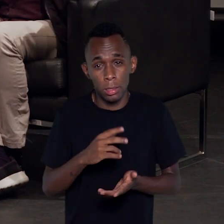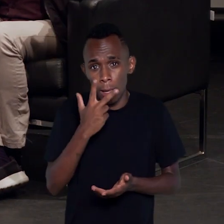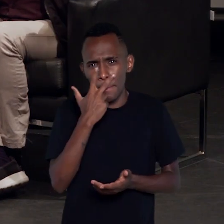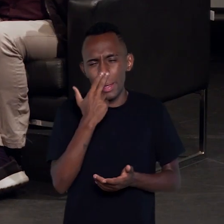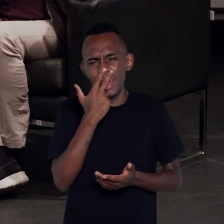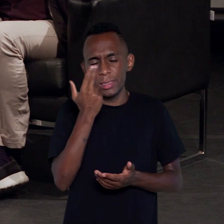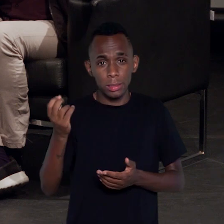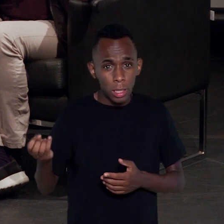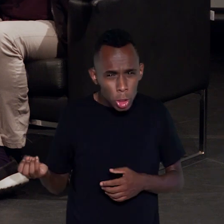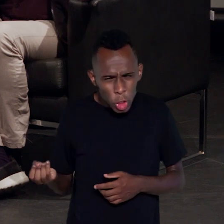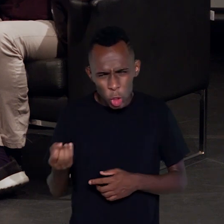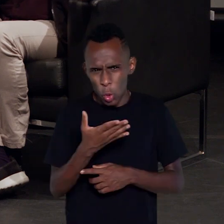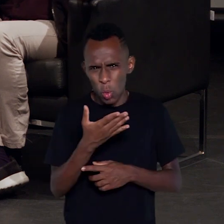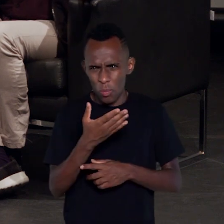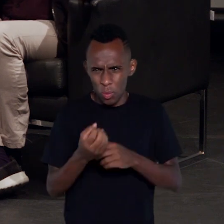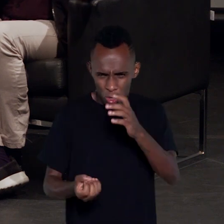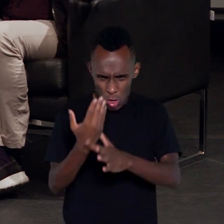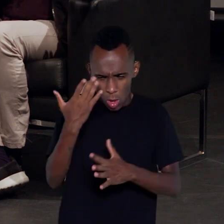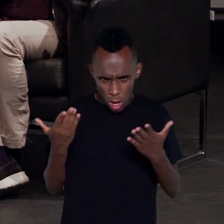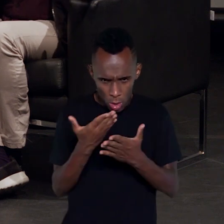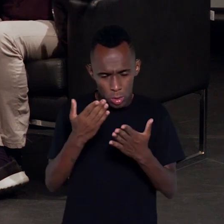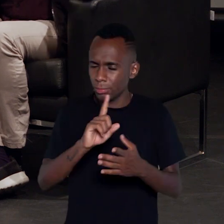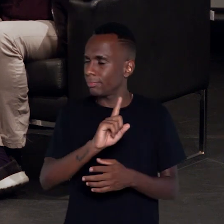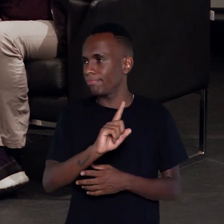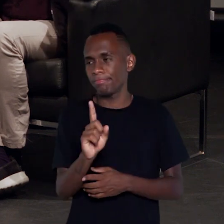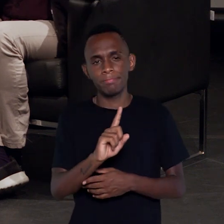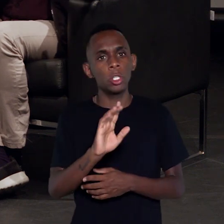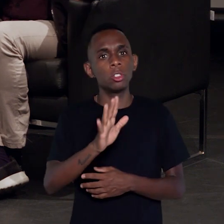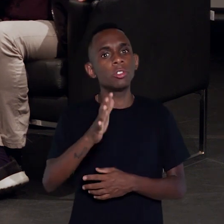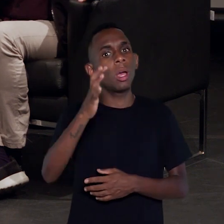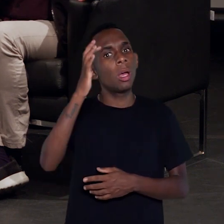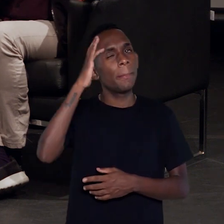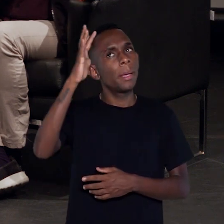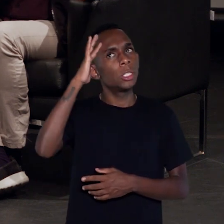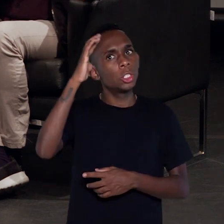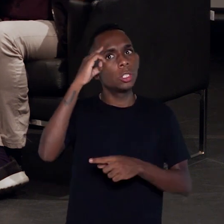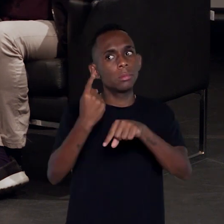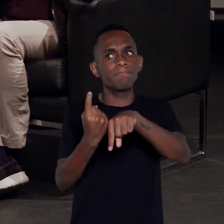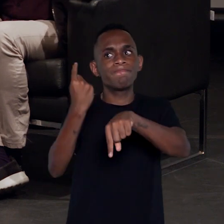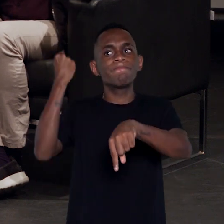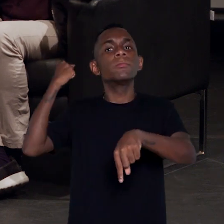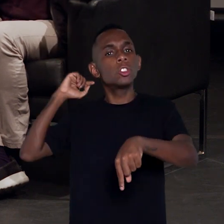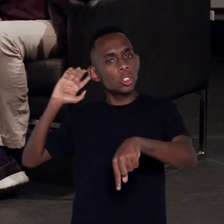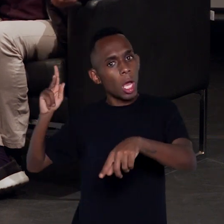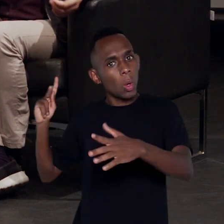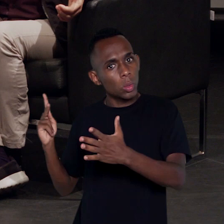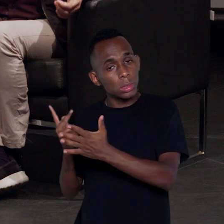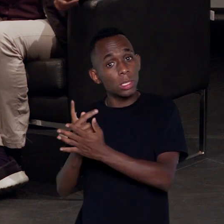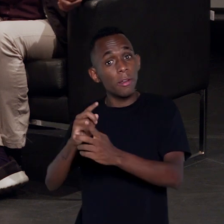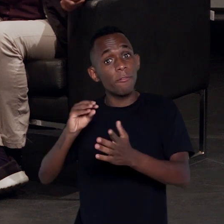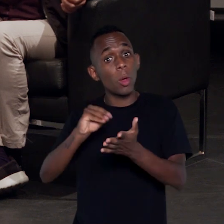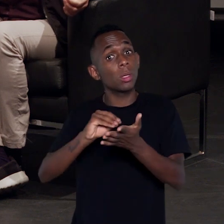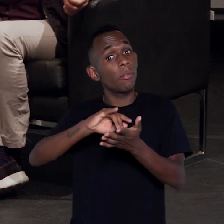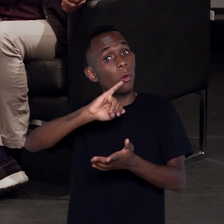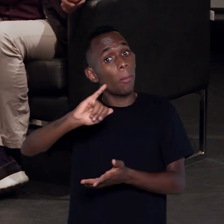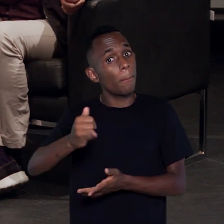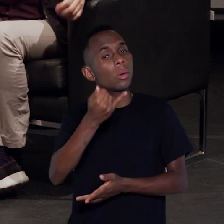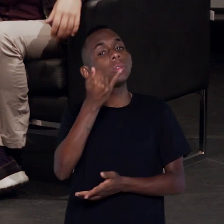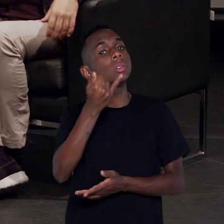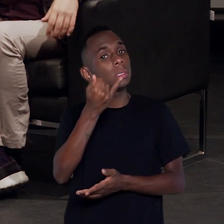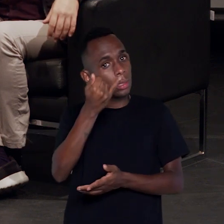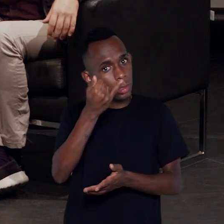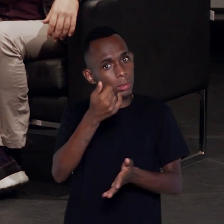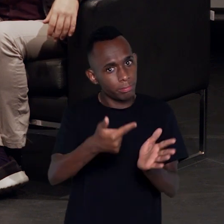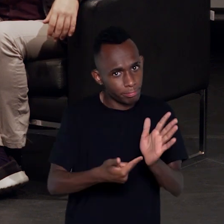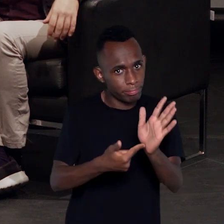parece que é algo novo que surgiu agora, né? Mas eu penso que essas histórias estavam aí desde sempre. Faltavam oportunidades para ser publicadas,